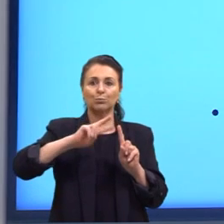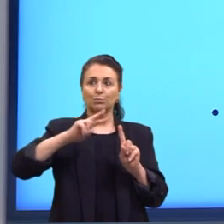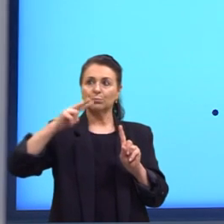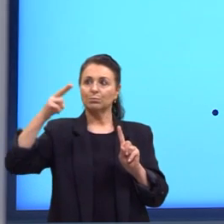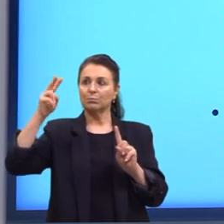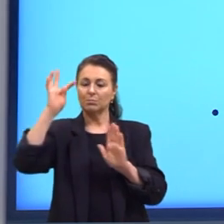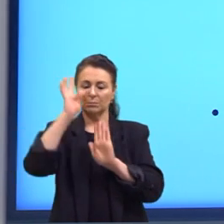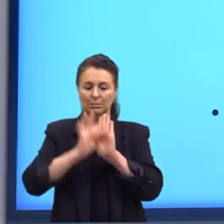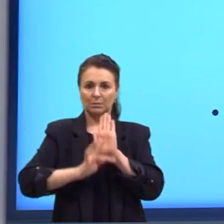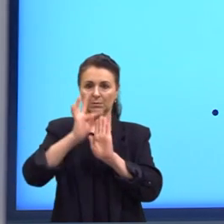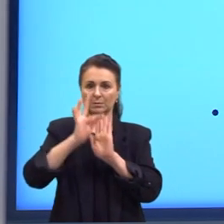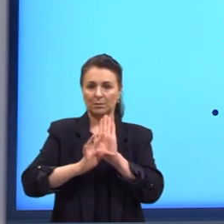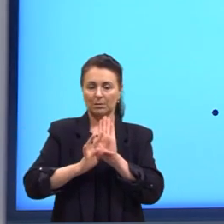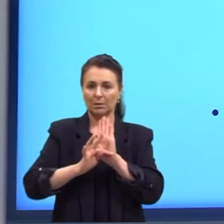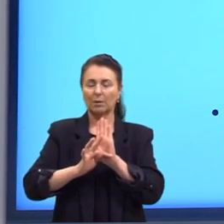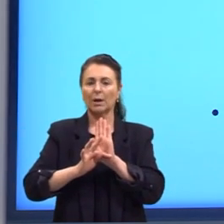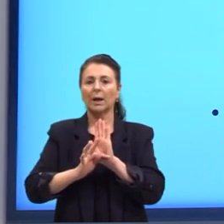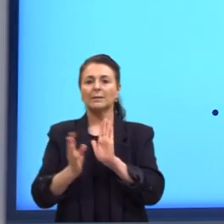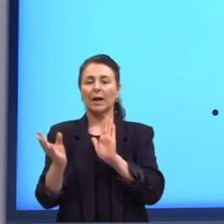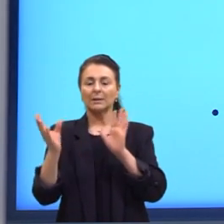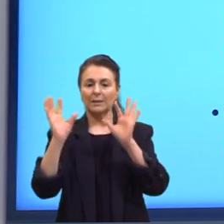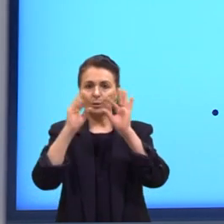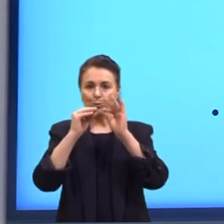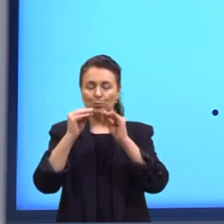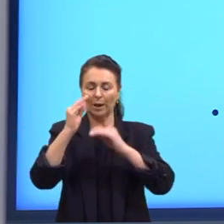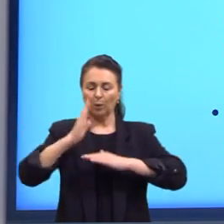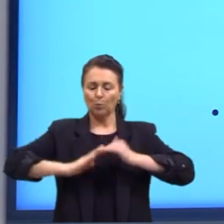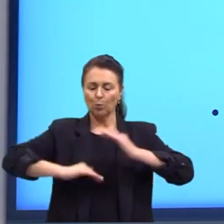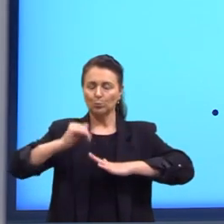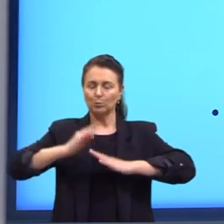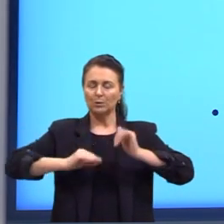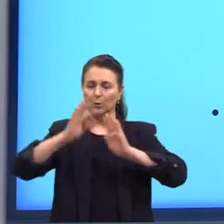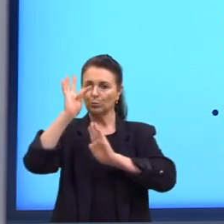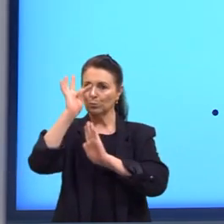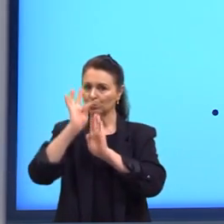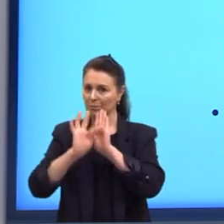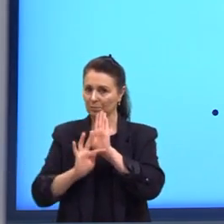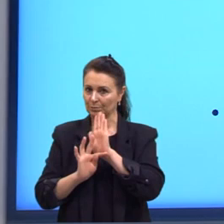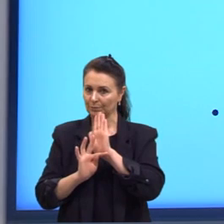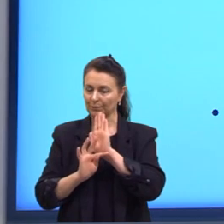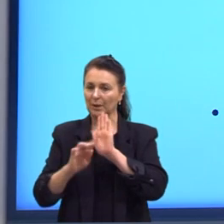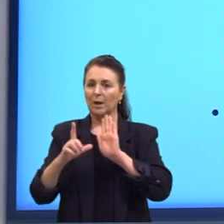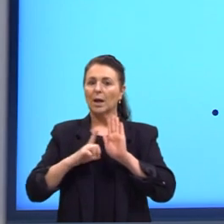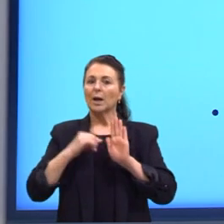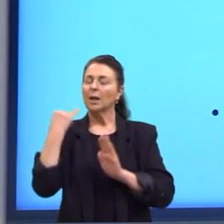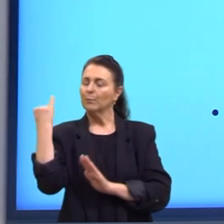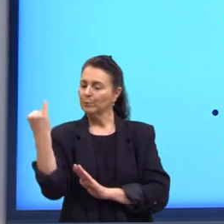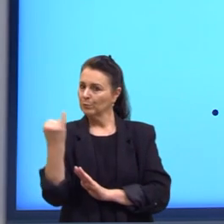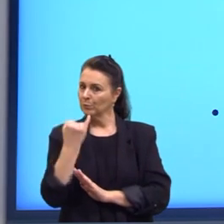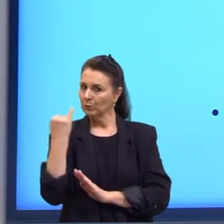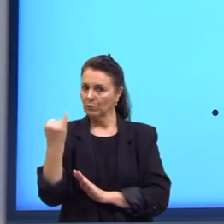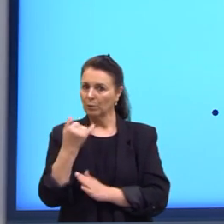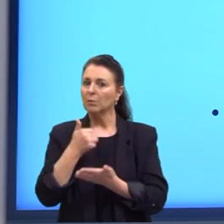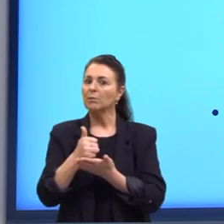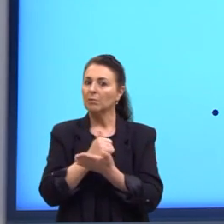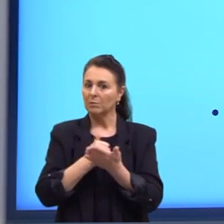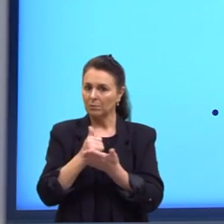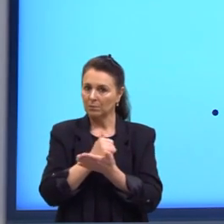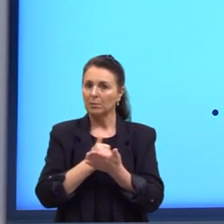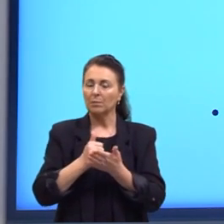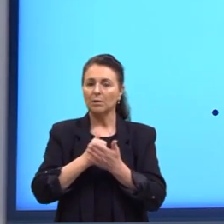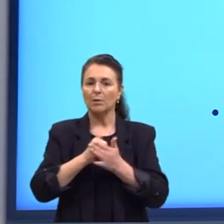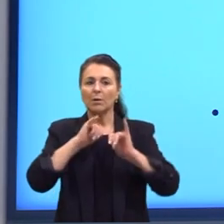textual vai ser um dos aspectos que vão compor a construção de um texto tá sendo de fundamental importância para que ele possa